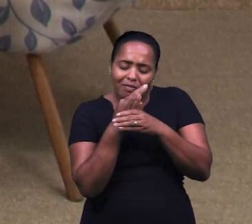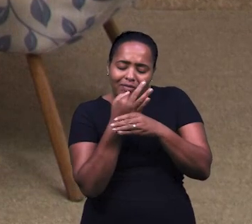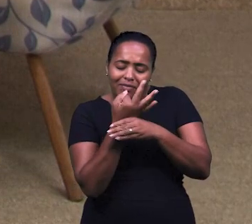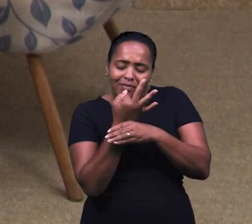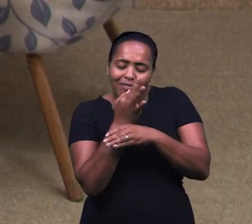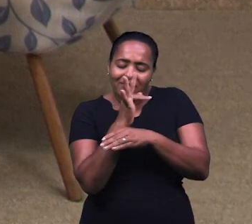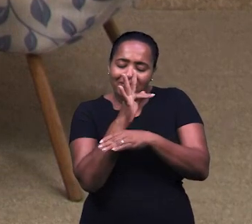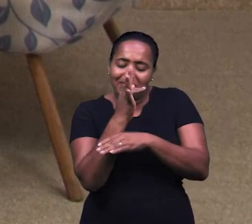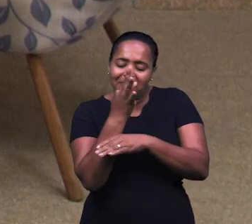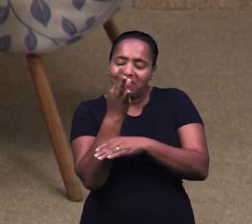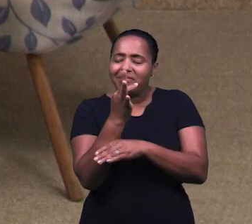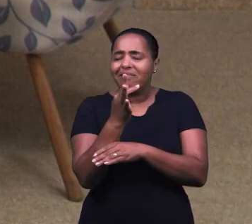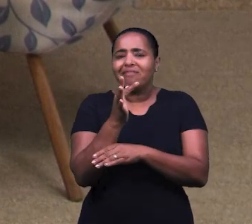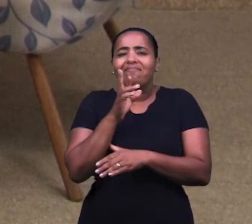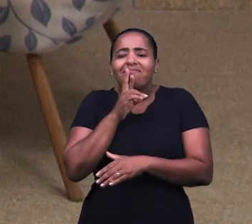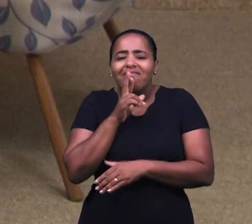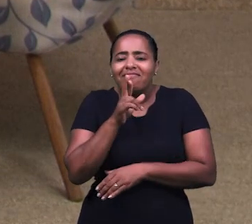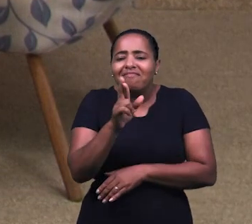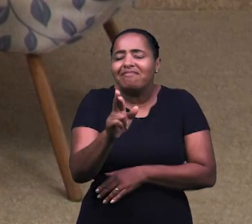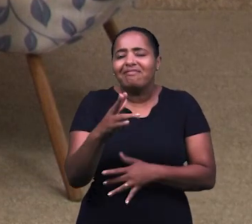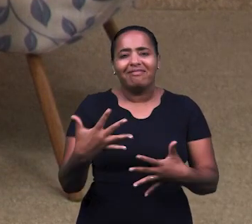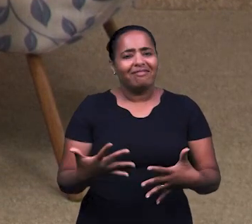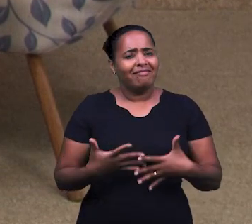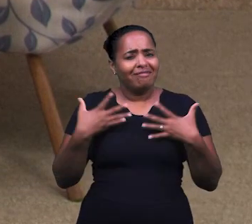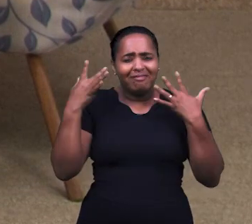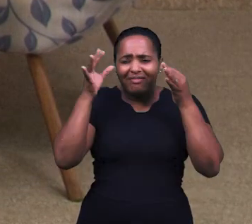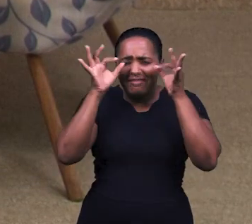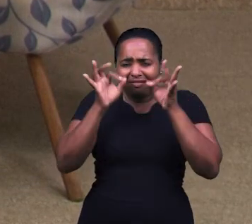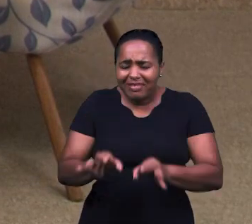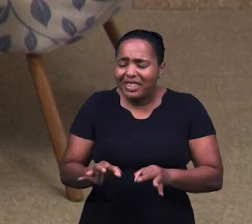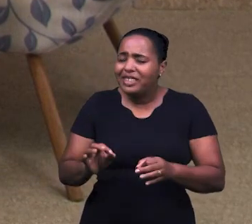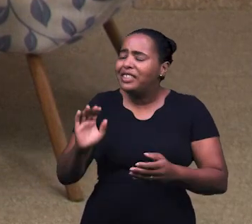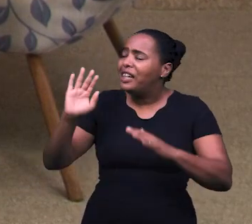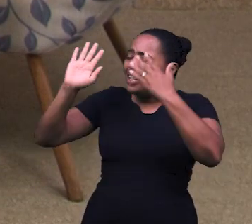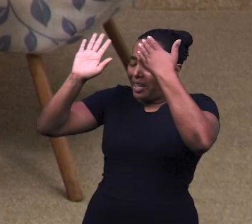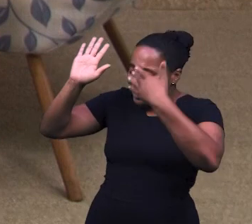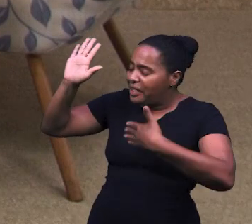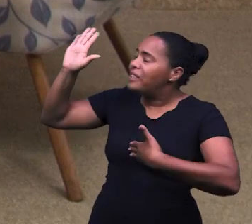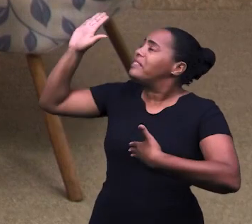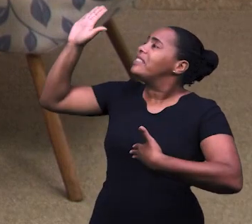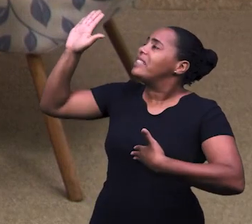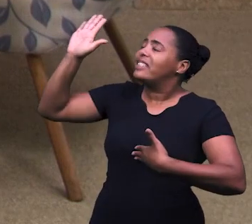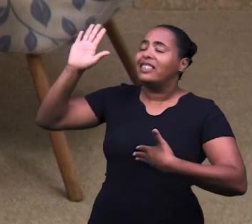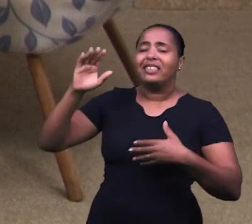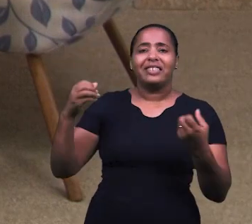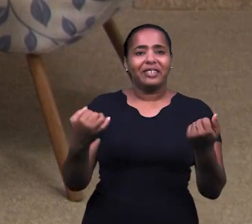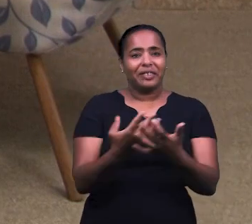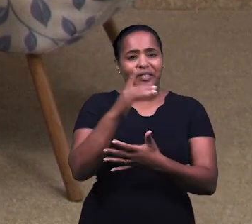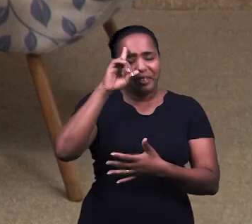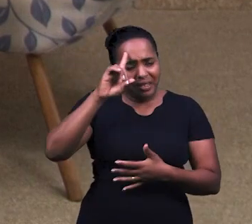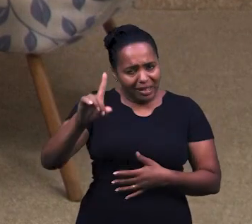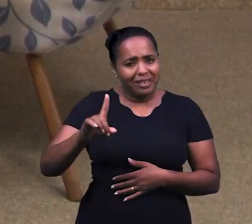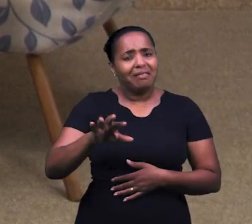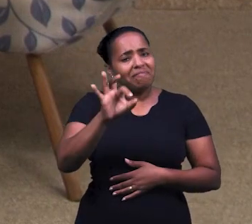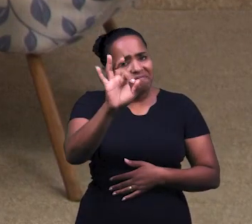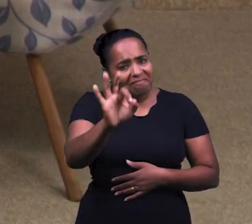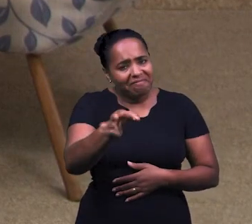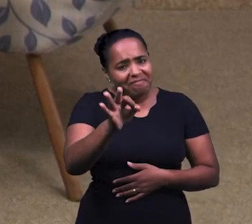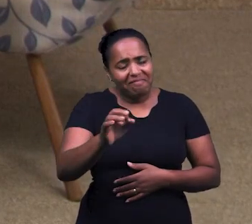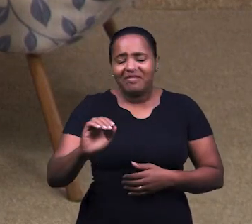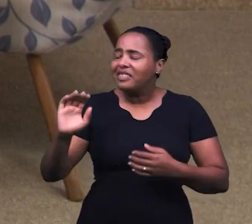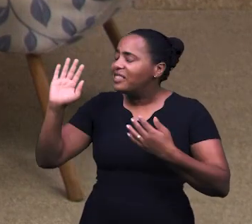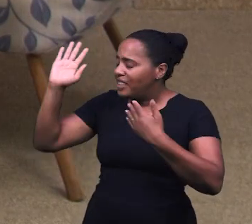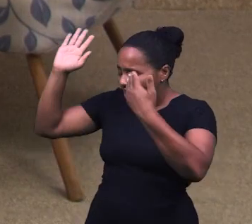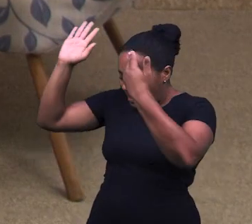do Senhor. Ela respondeu com muita alegria e convicção: eis-me aqui. Glória a Deus. É assim mesmo, minha